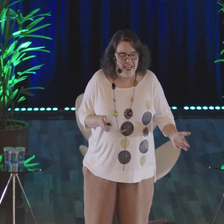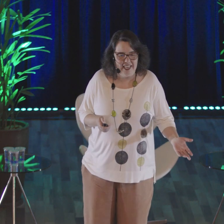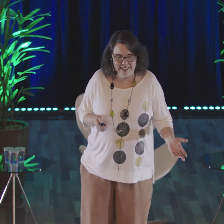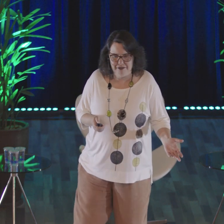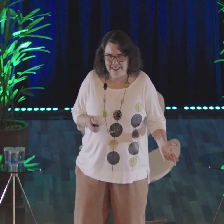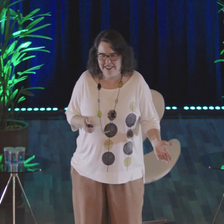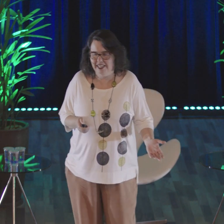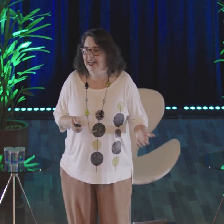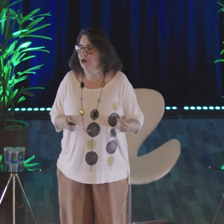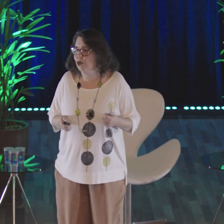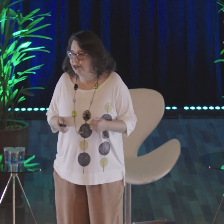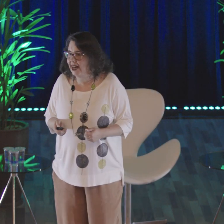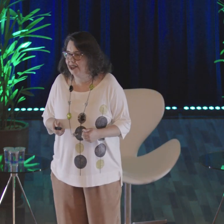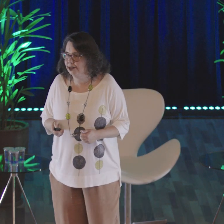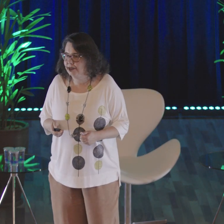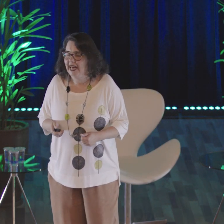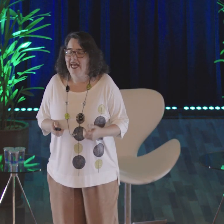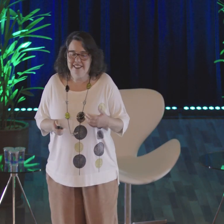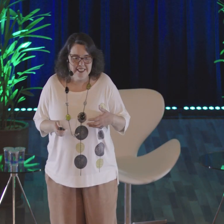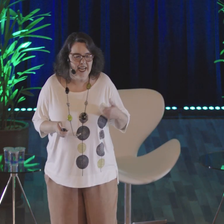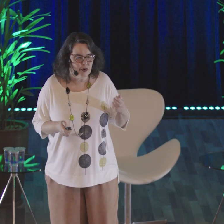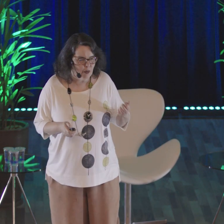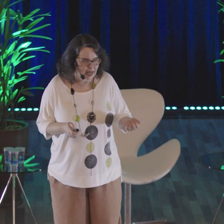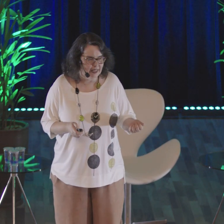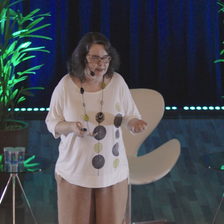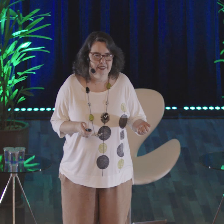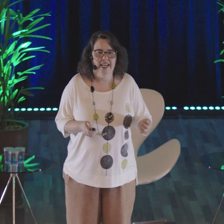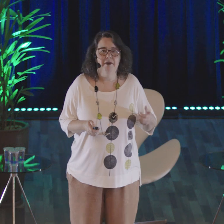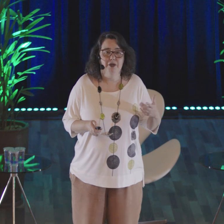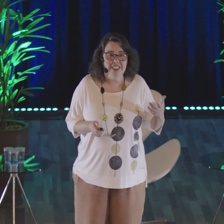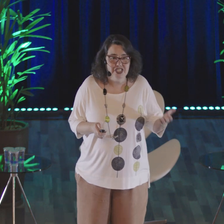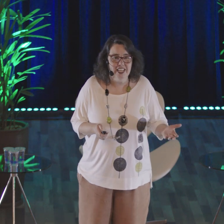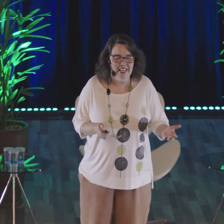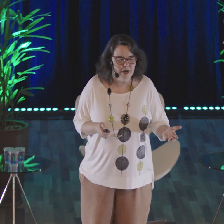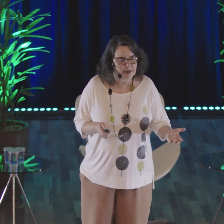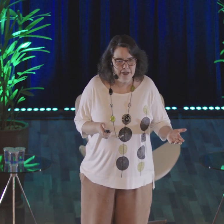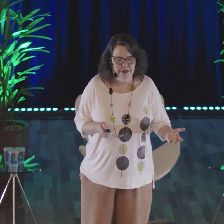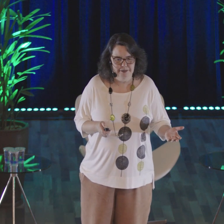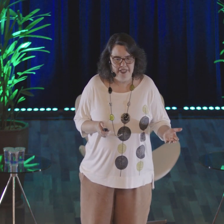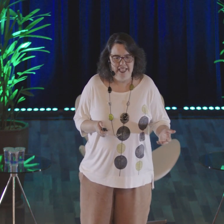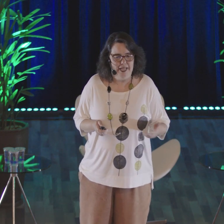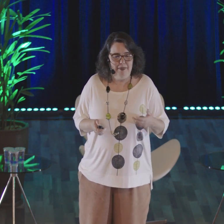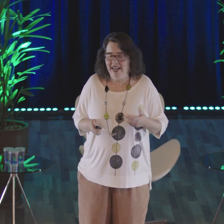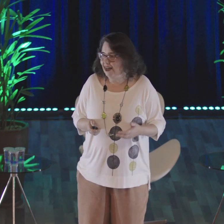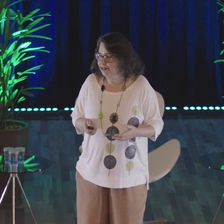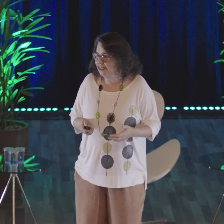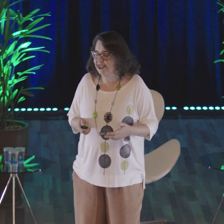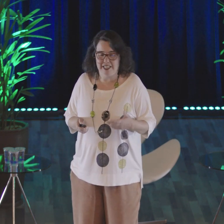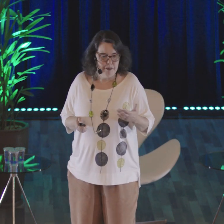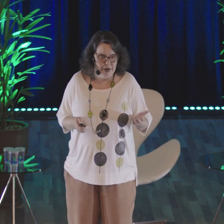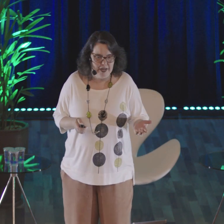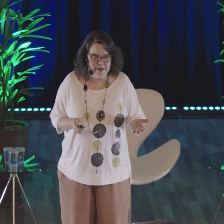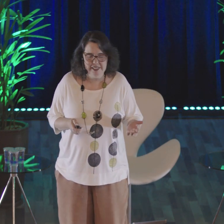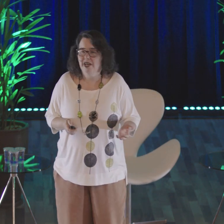de tirá-la da vista, é ao contrário, é estar com ela, é protegê-la em abrigo, em